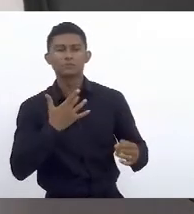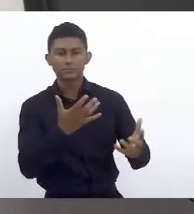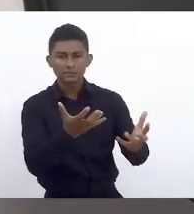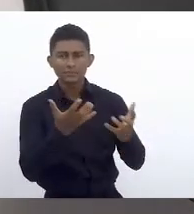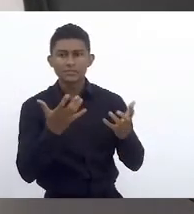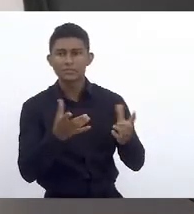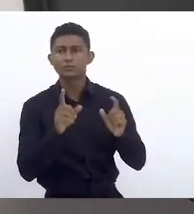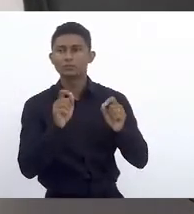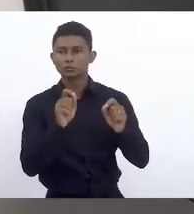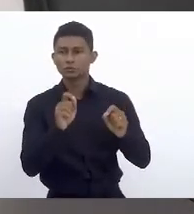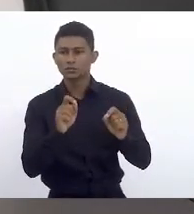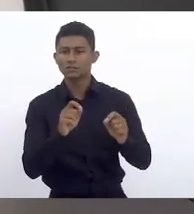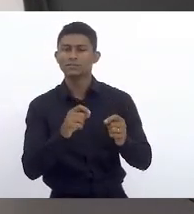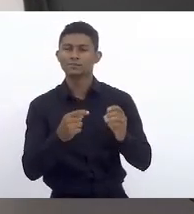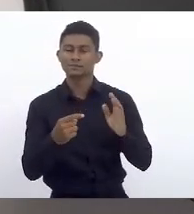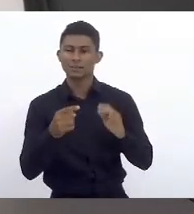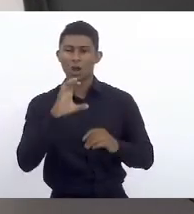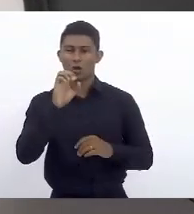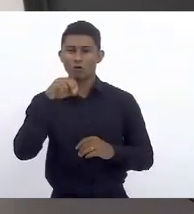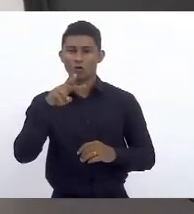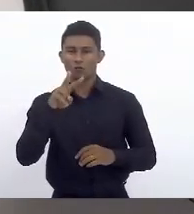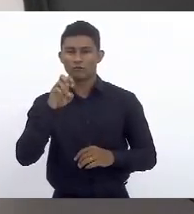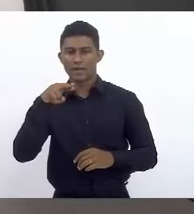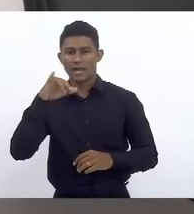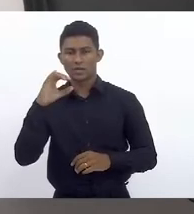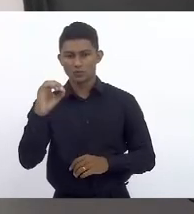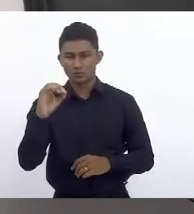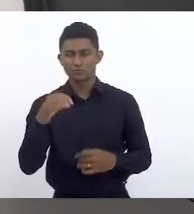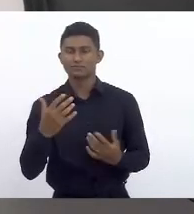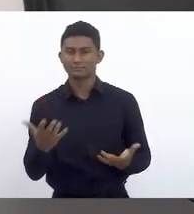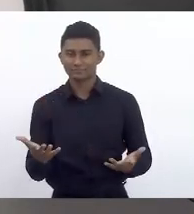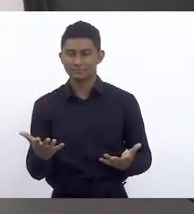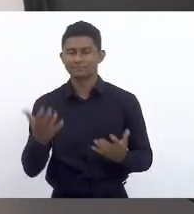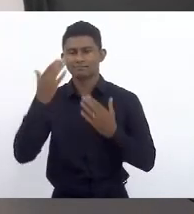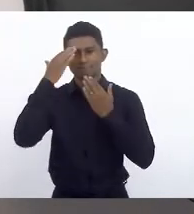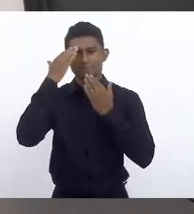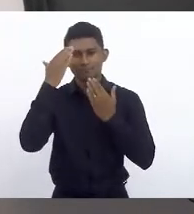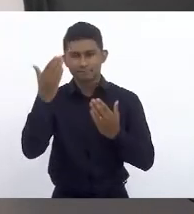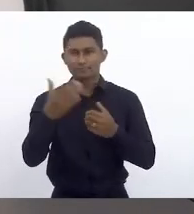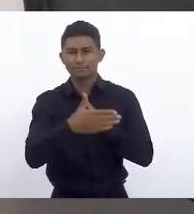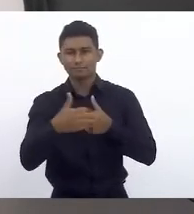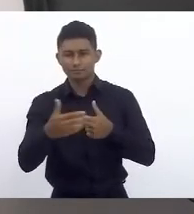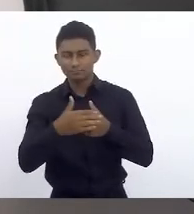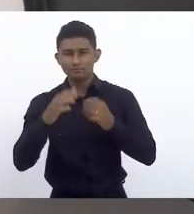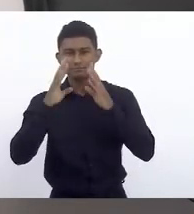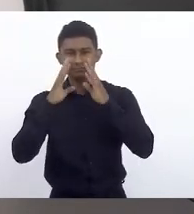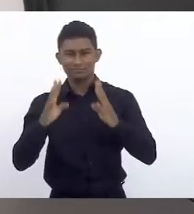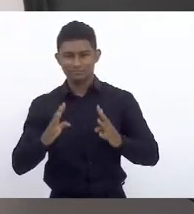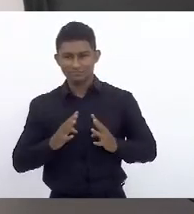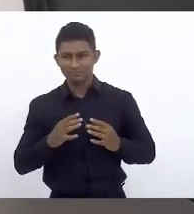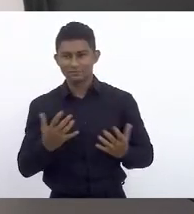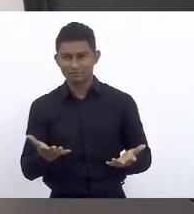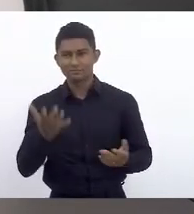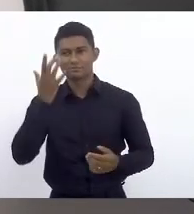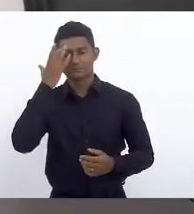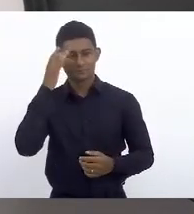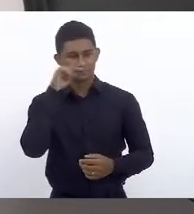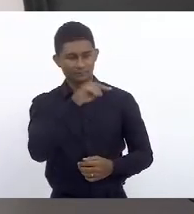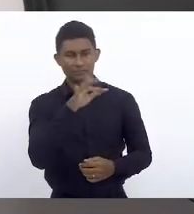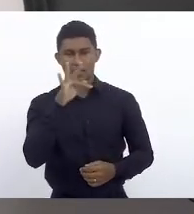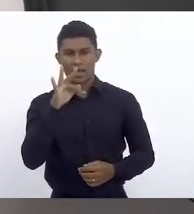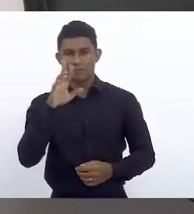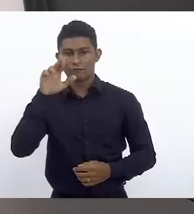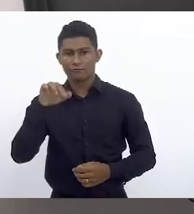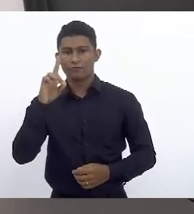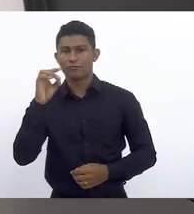de produzir o convênio via secretaria. Então, agradecer o carinho e a atenção. Acho que o fundo, esse